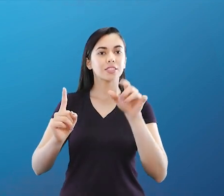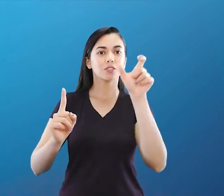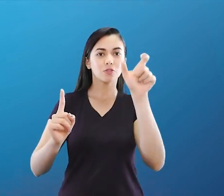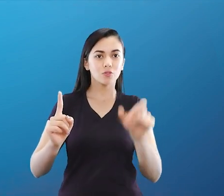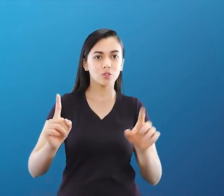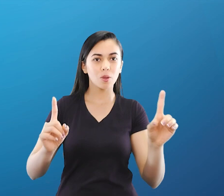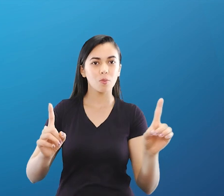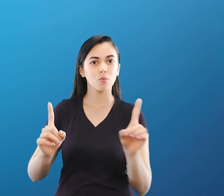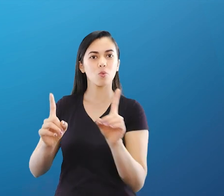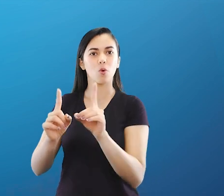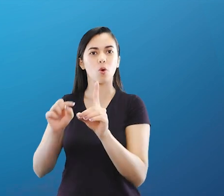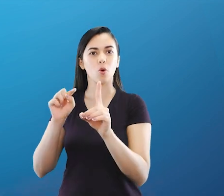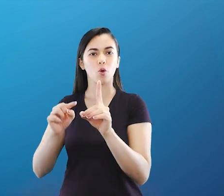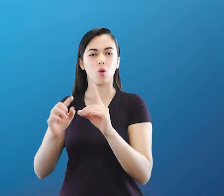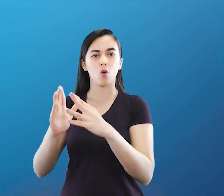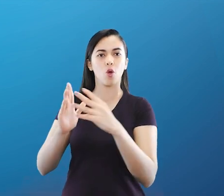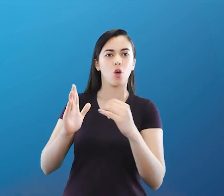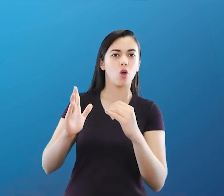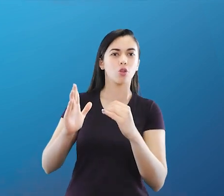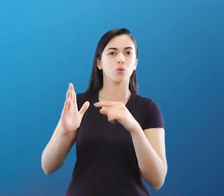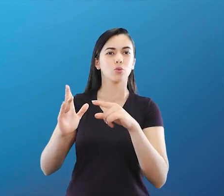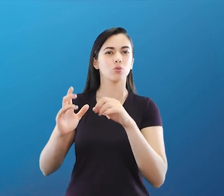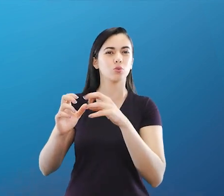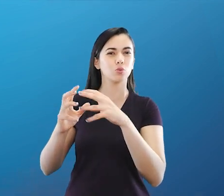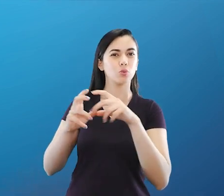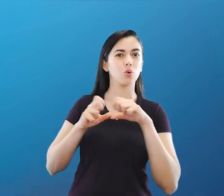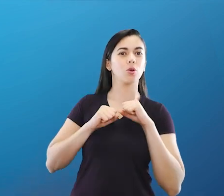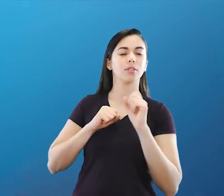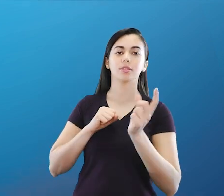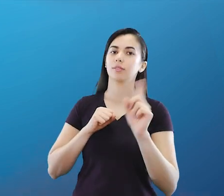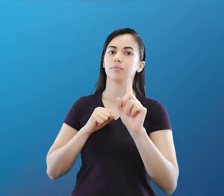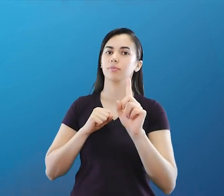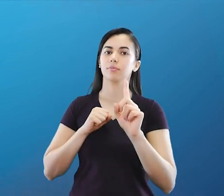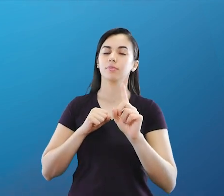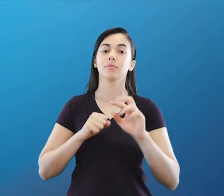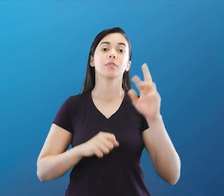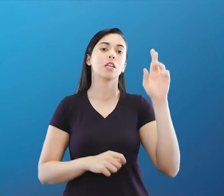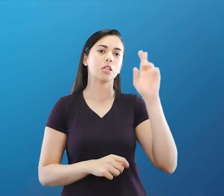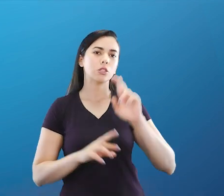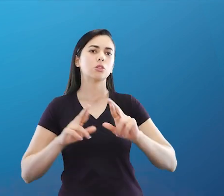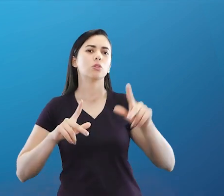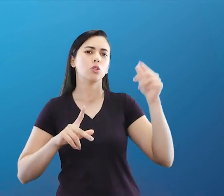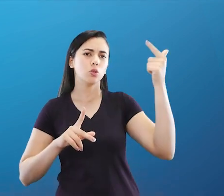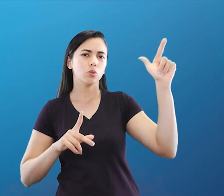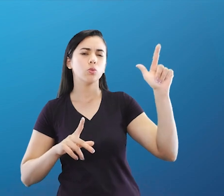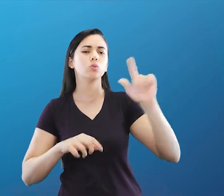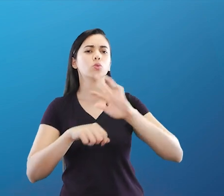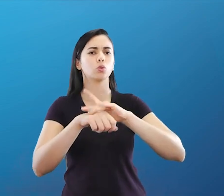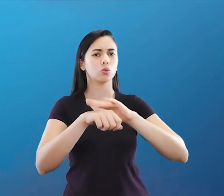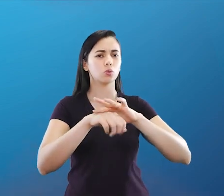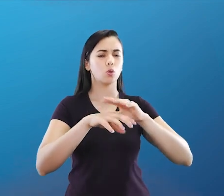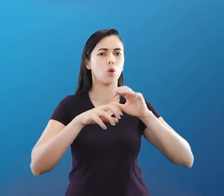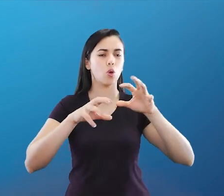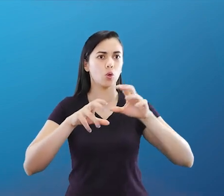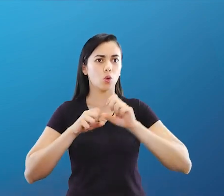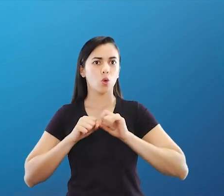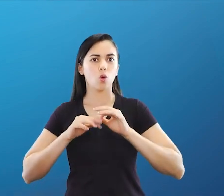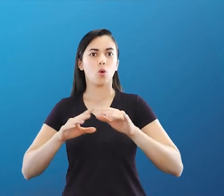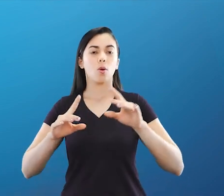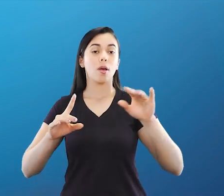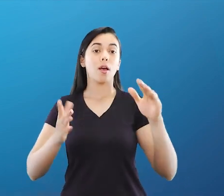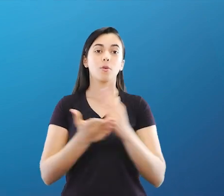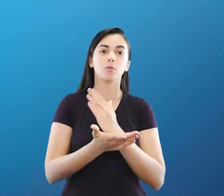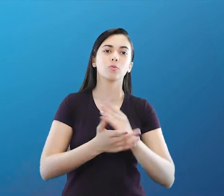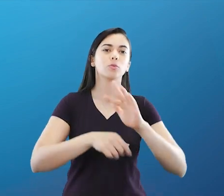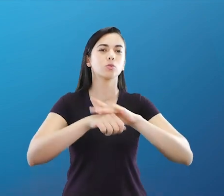você não vai adoecer também, tá bom? Diferente de outras doenças contagiosas que você não pode ficar do lado